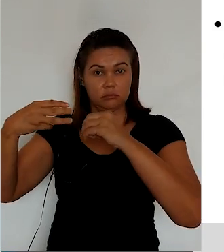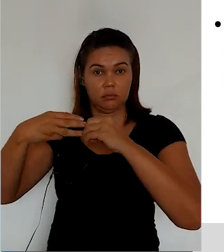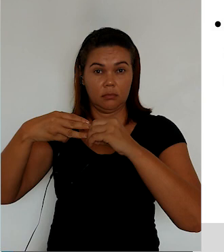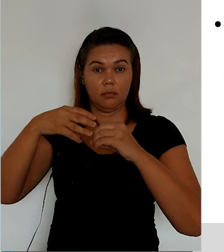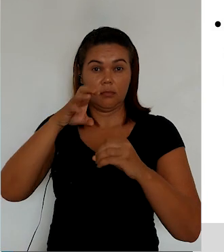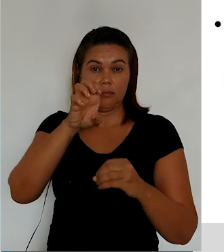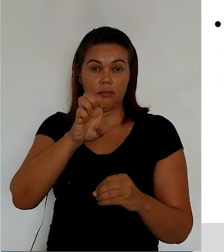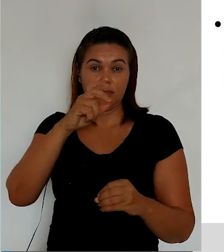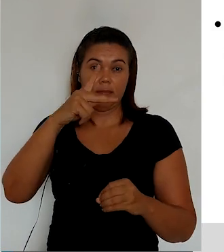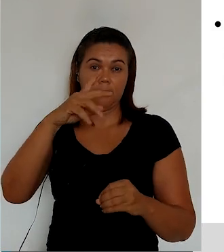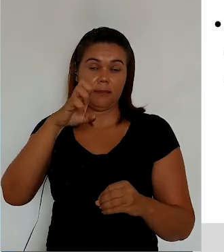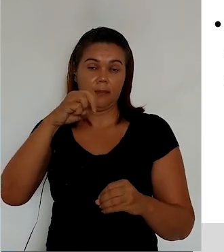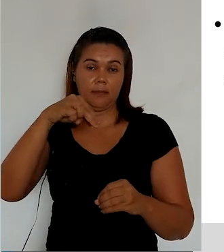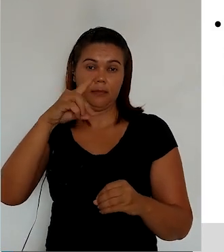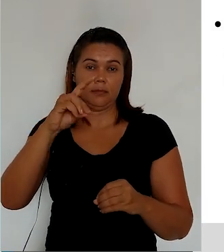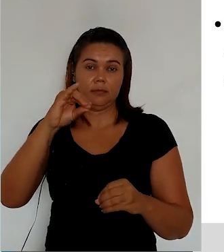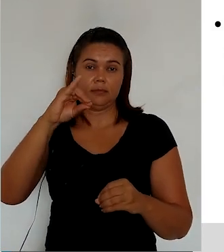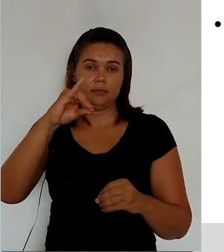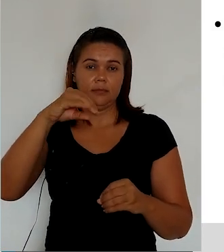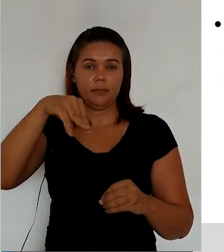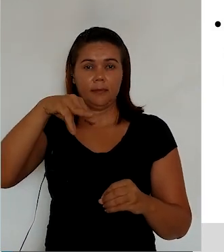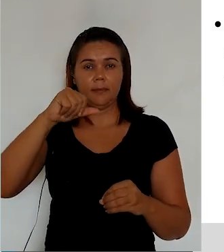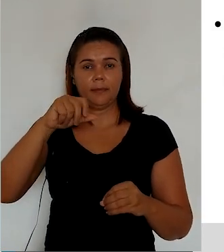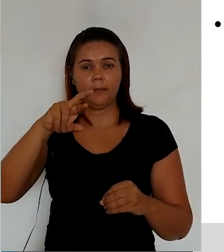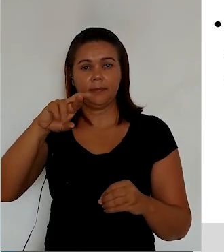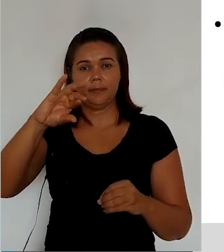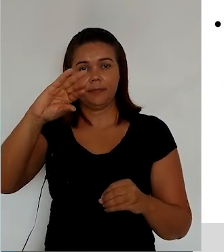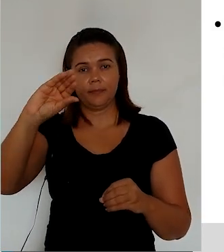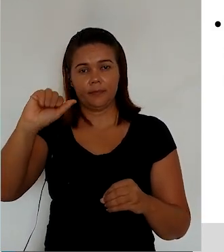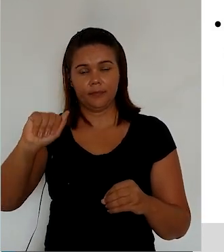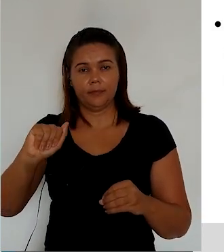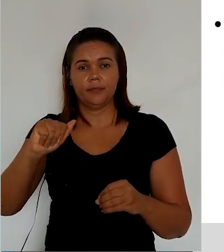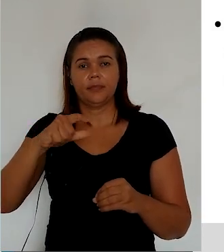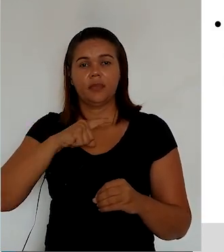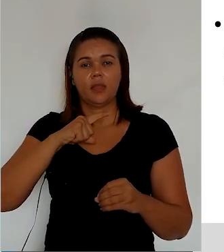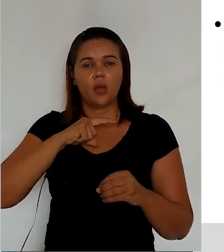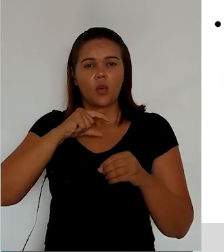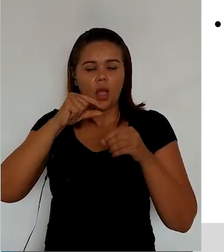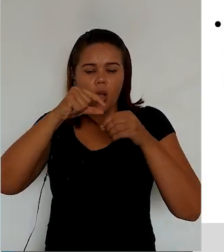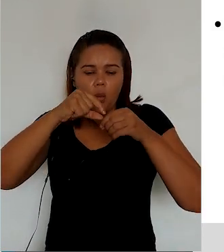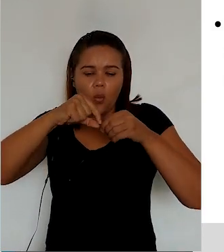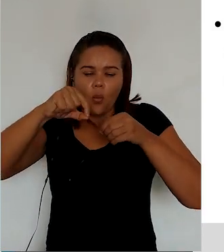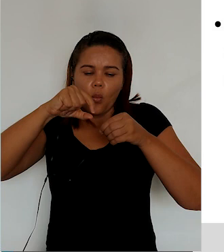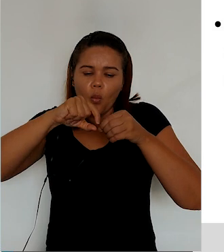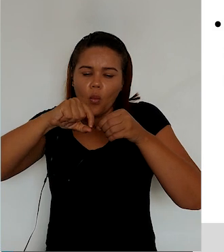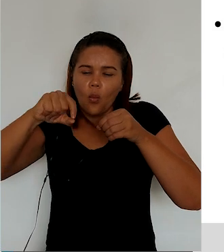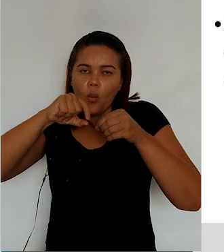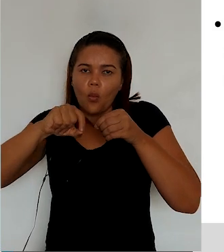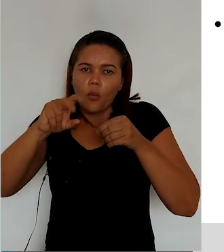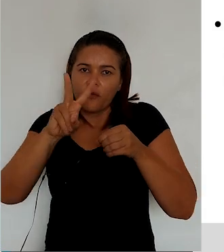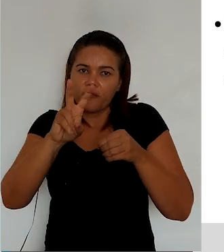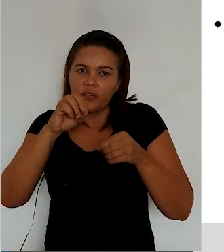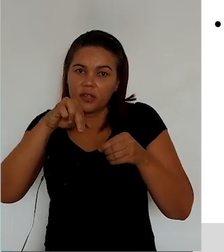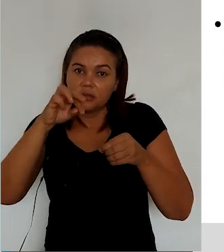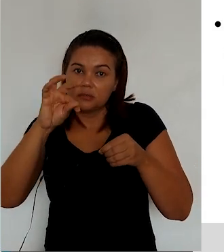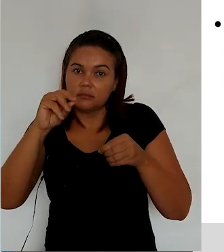As células ependimárias delimitam os